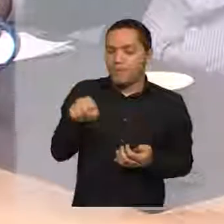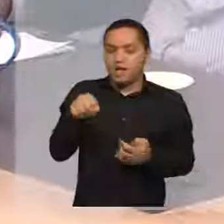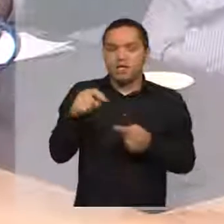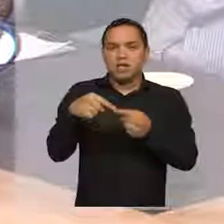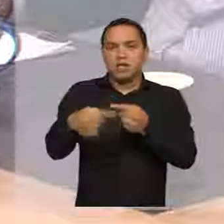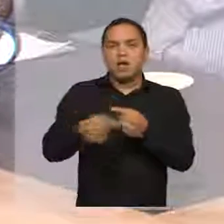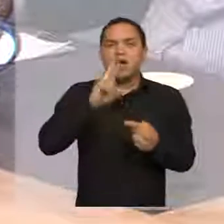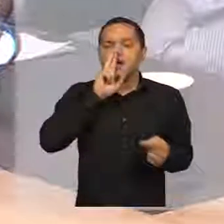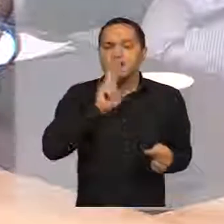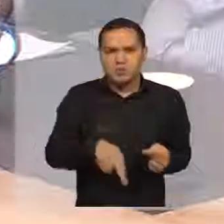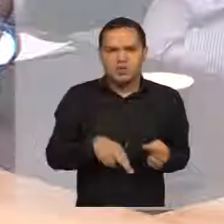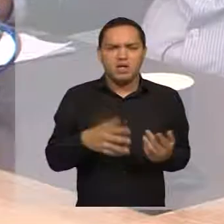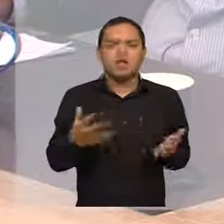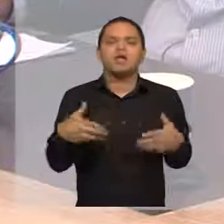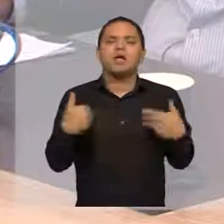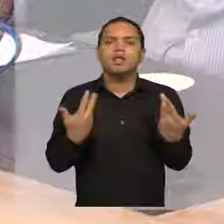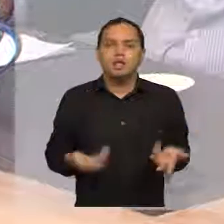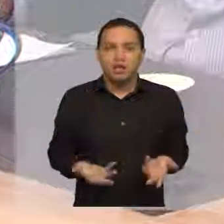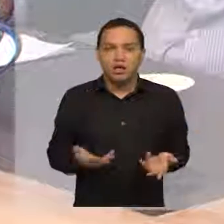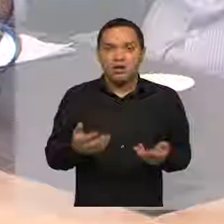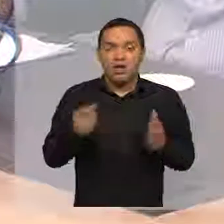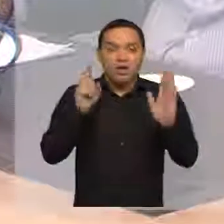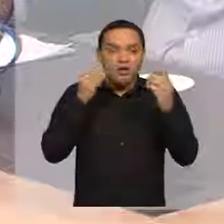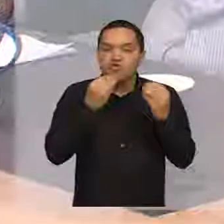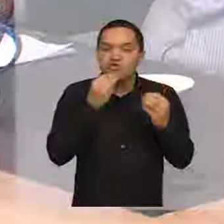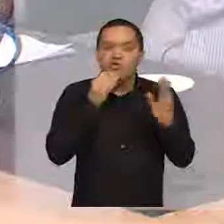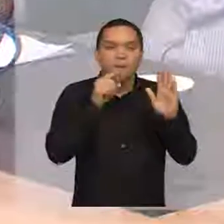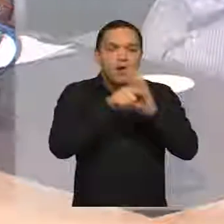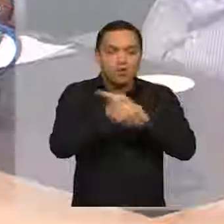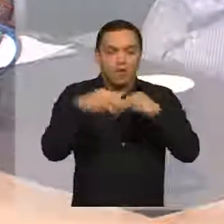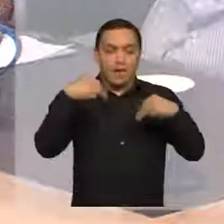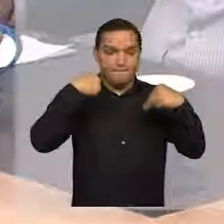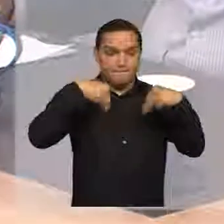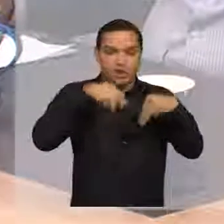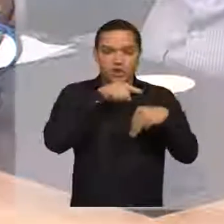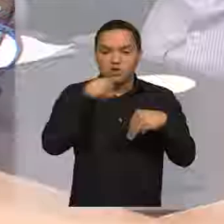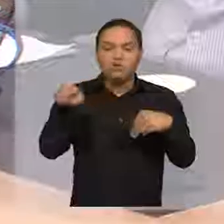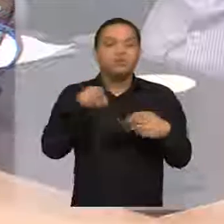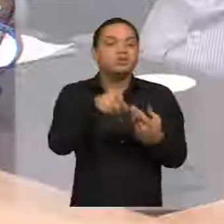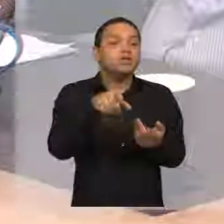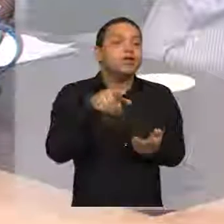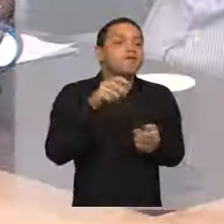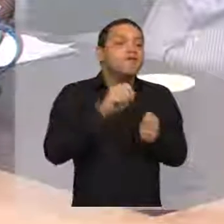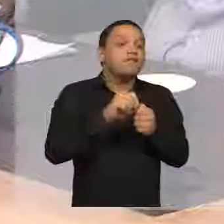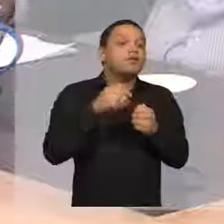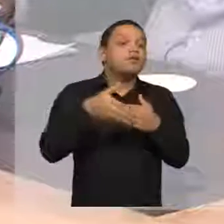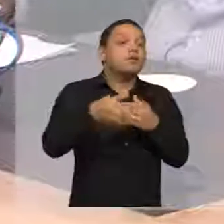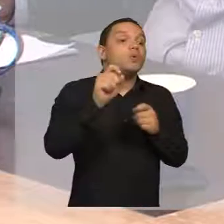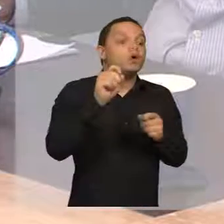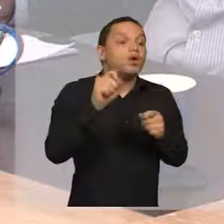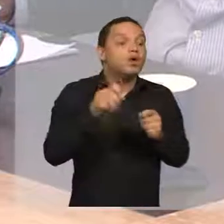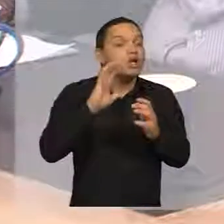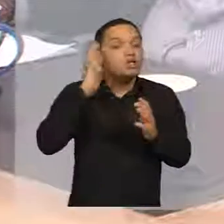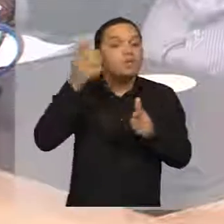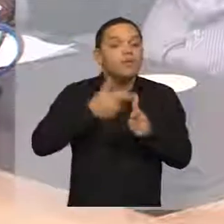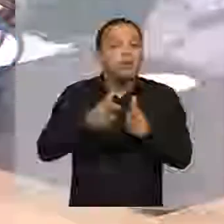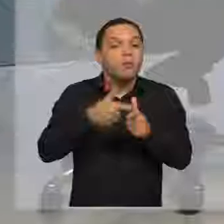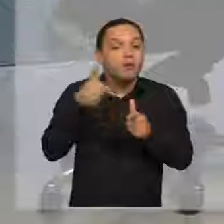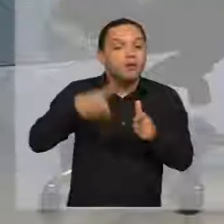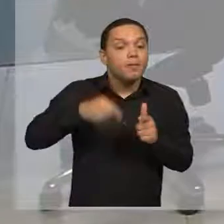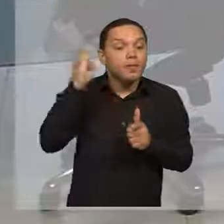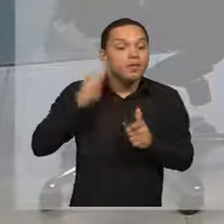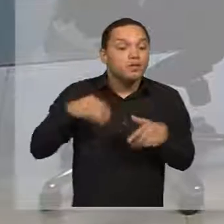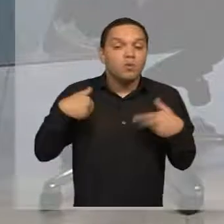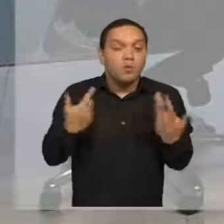você chega para cada um dos ministros e diz o que você pretende fazer, e propõe lá alguma, você